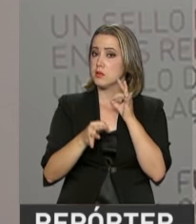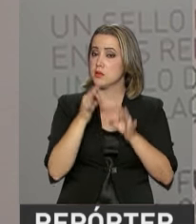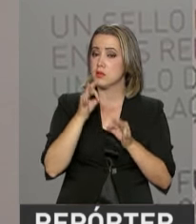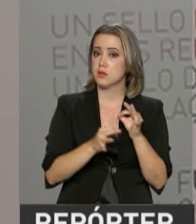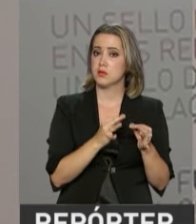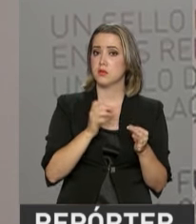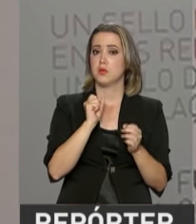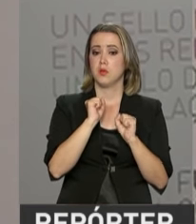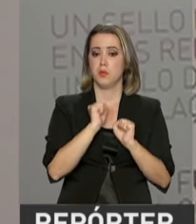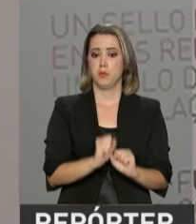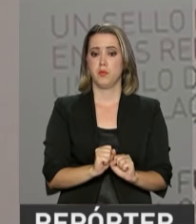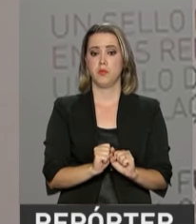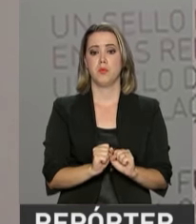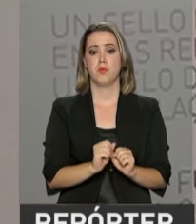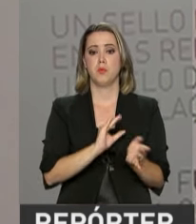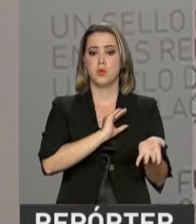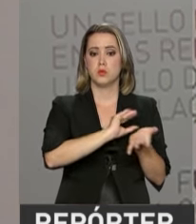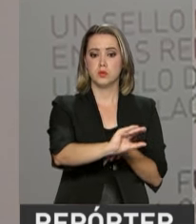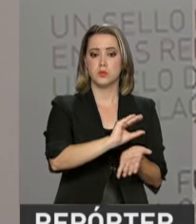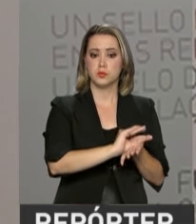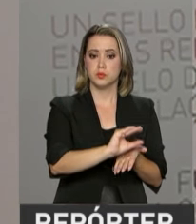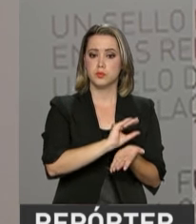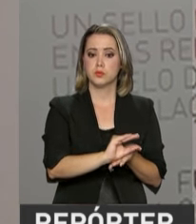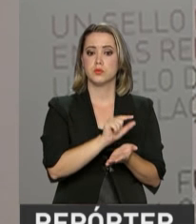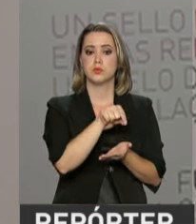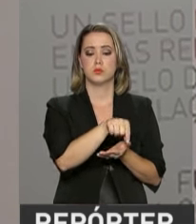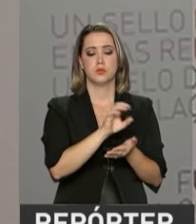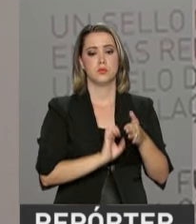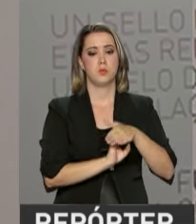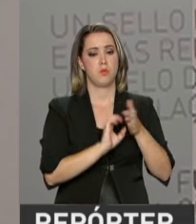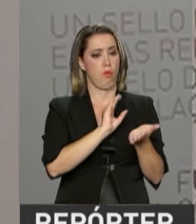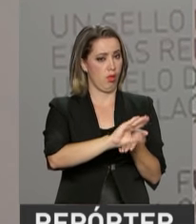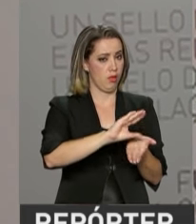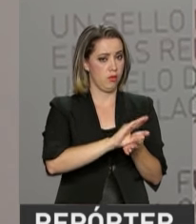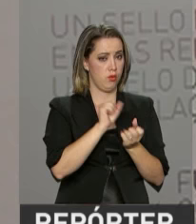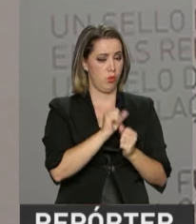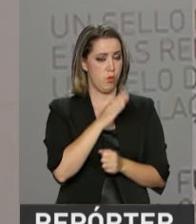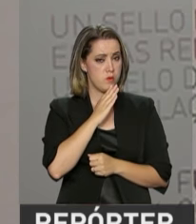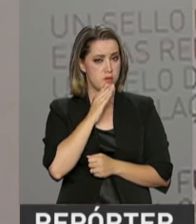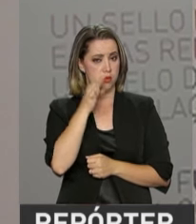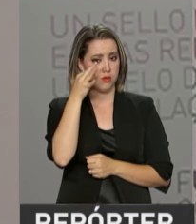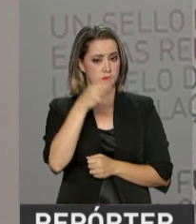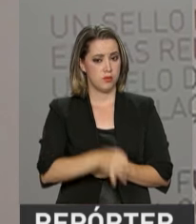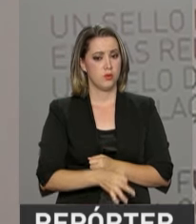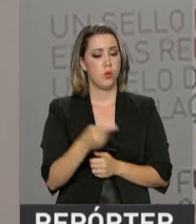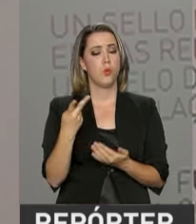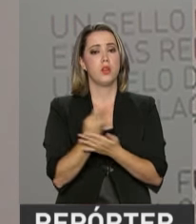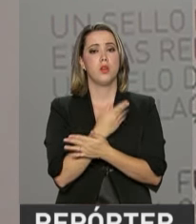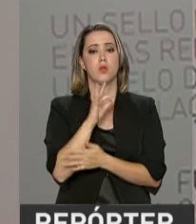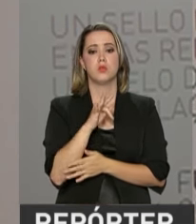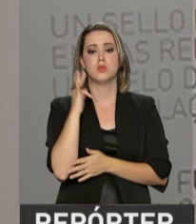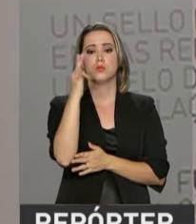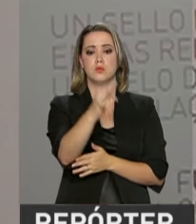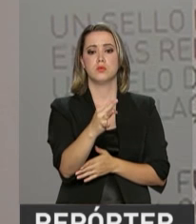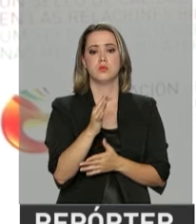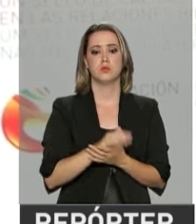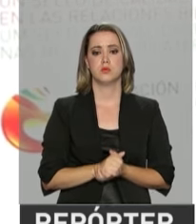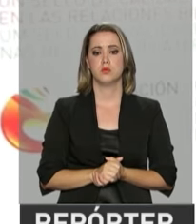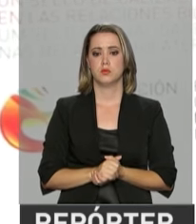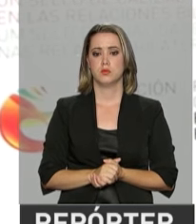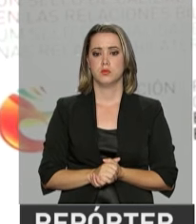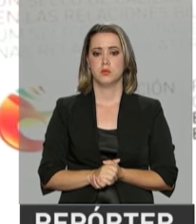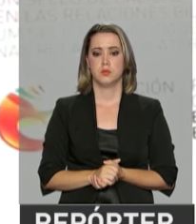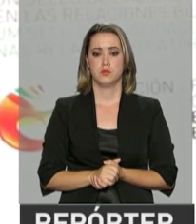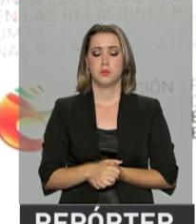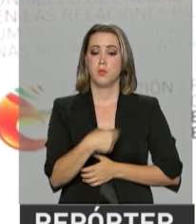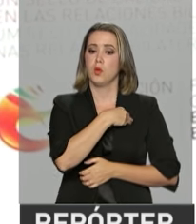podem fazer investimentos com o conhecimento real de que vai acontecer nos próximos anos o